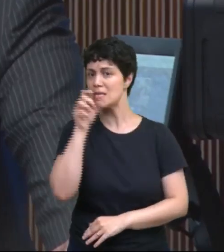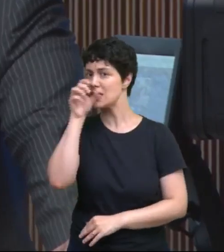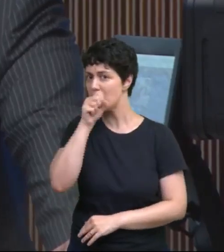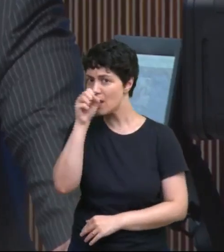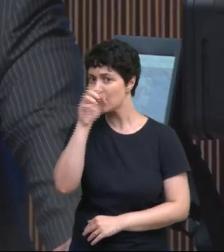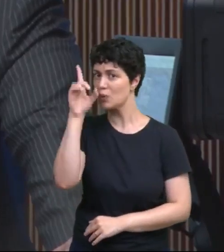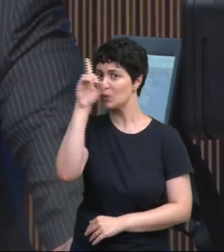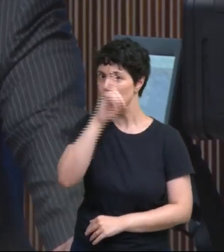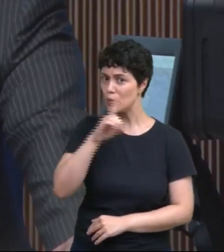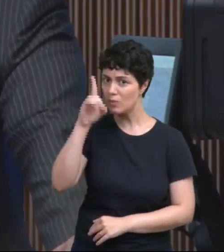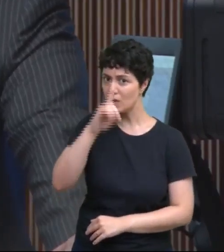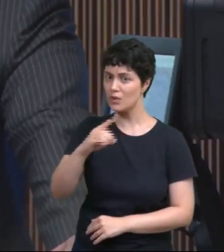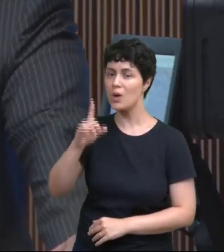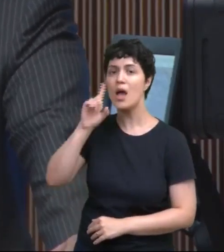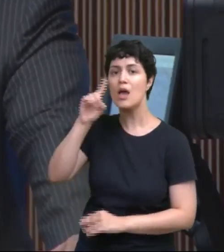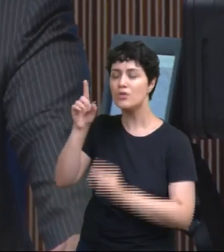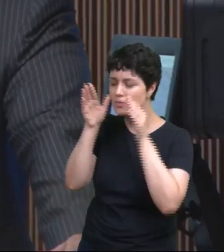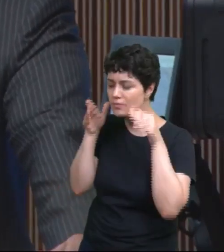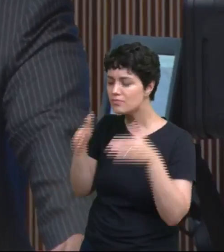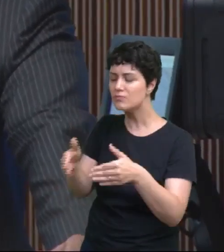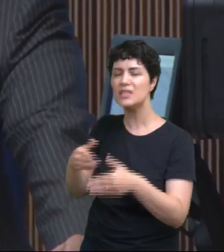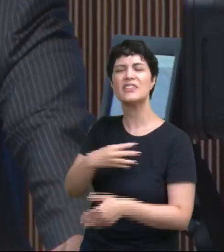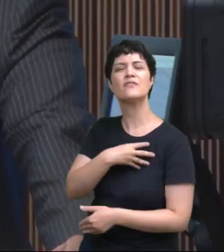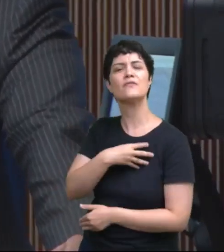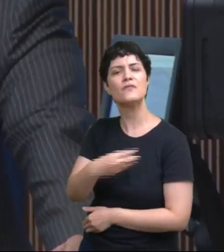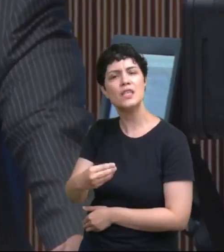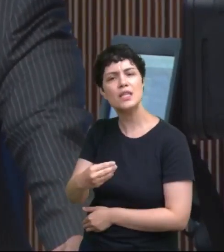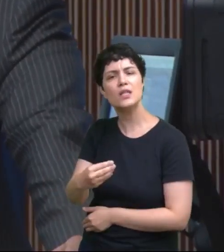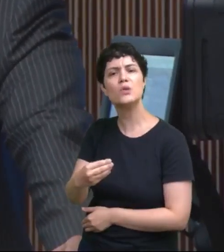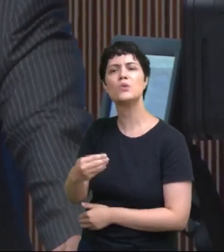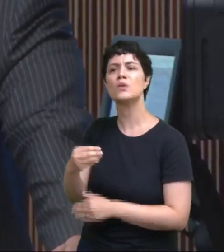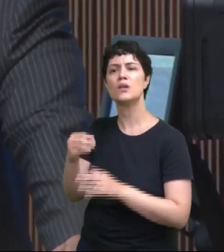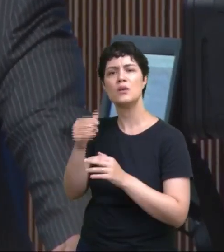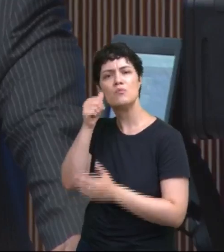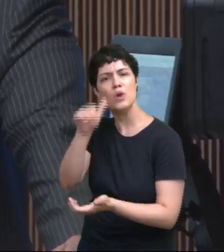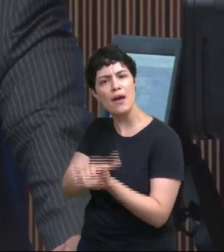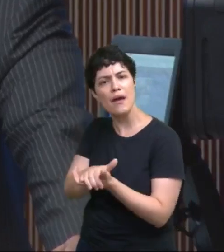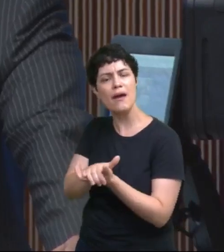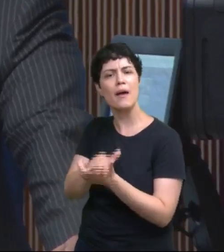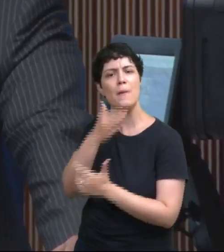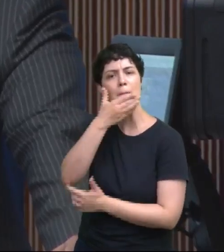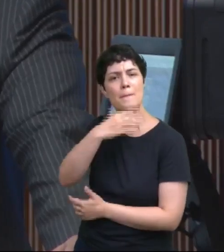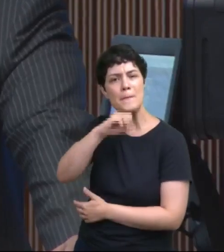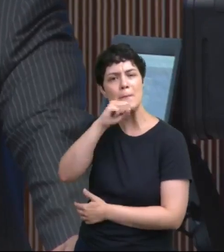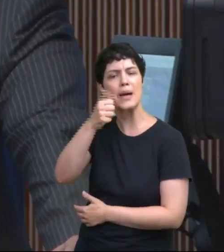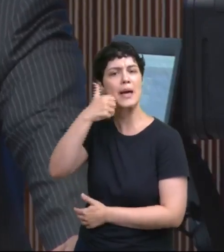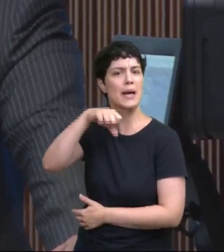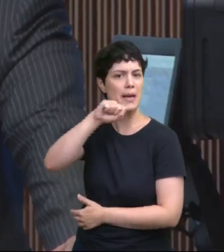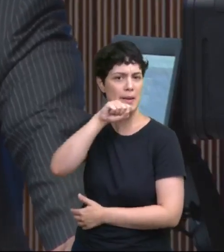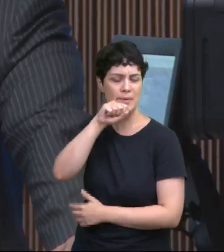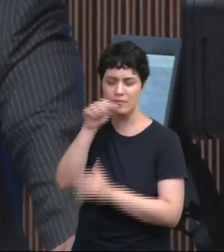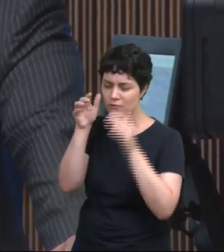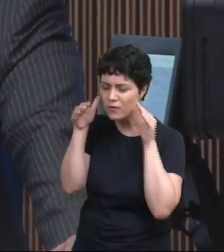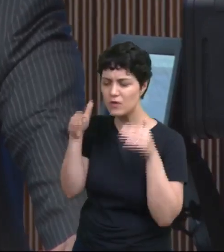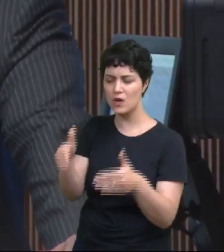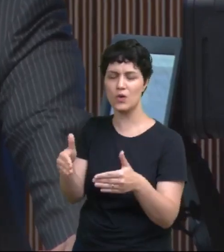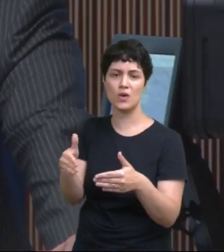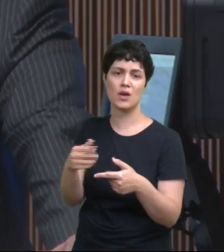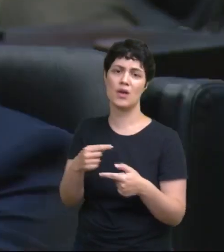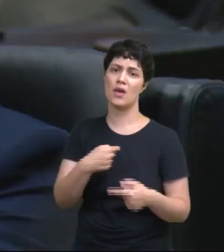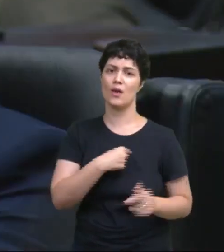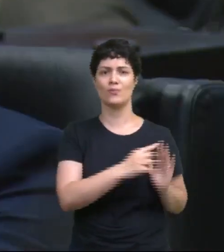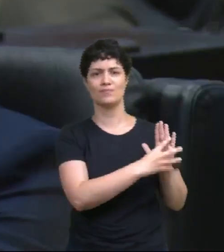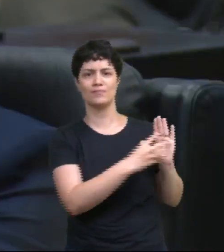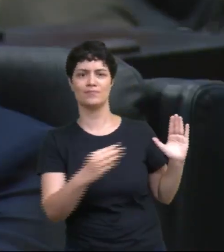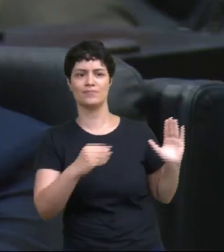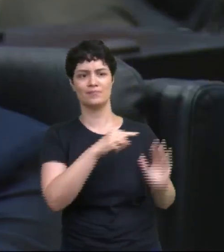dia dos meus filhos, da minha mulher, dos meus pais. E preservo isso porque aprendi com meu pai.